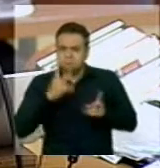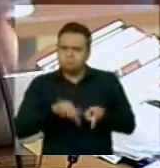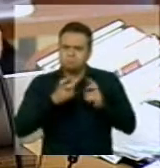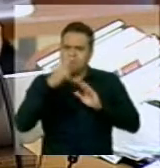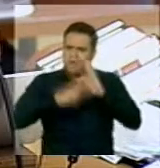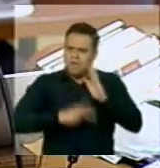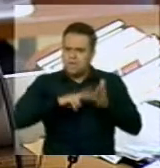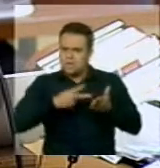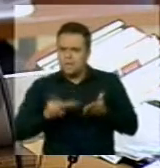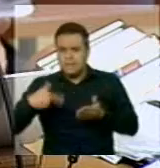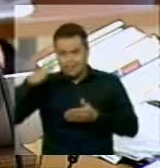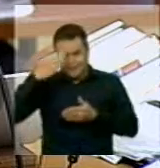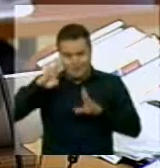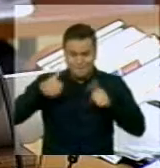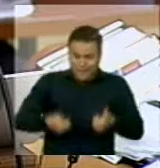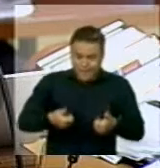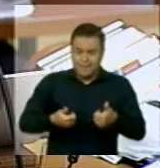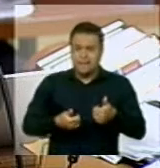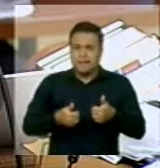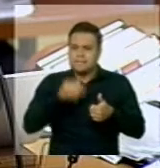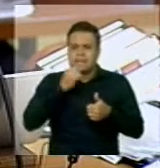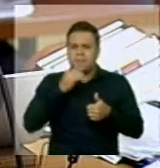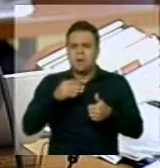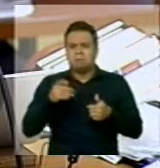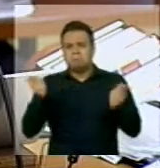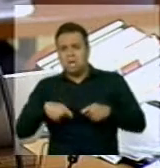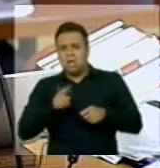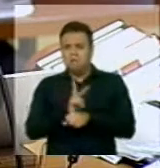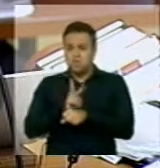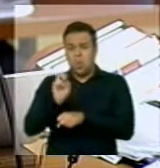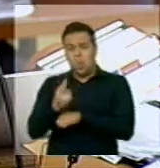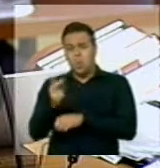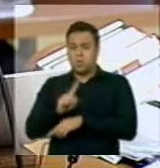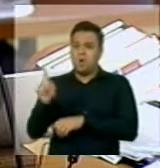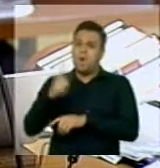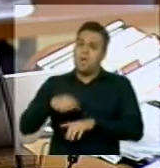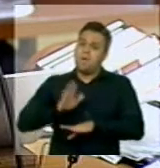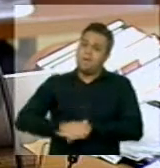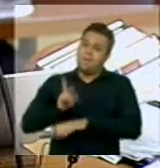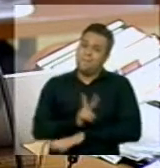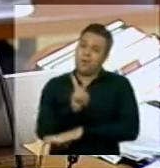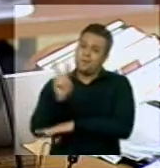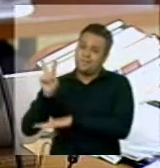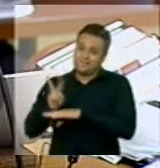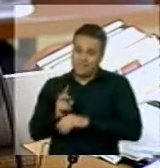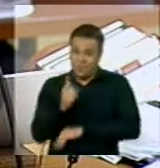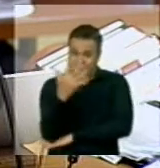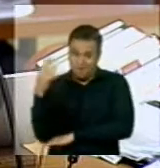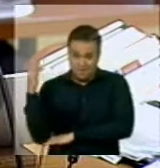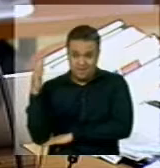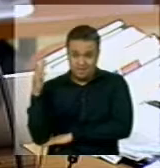possa fechar os olhos relativamente à proteção do meio ambiente nestas áreas